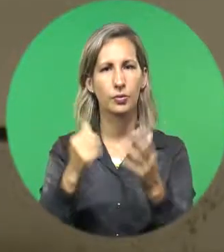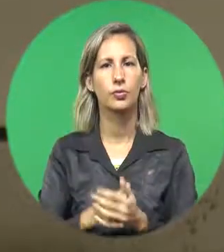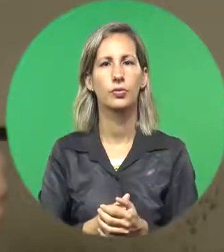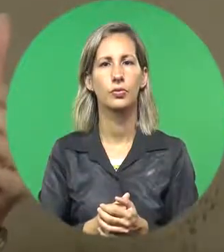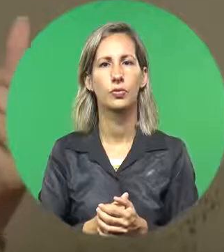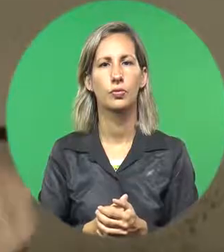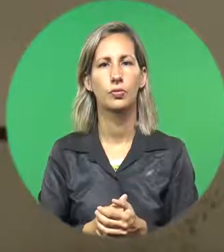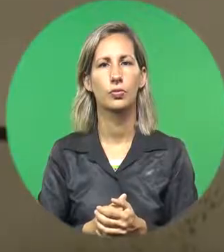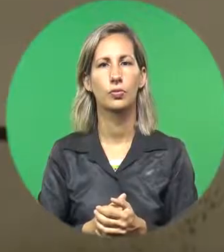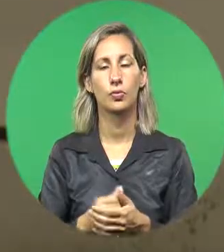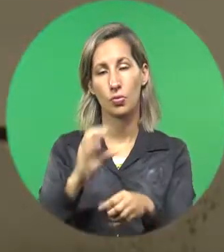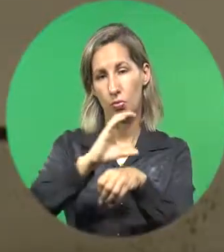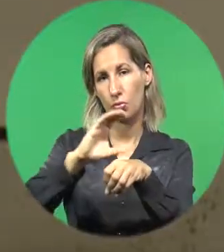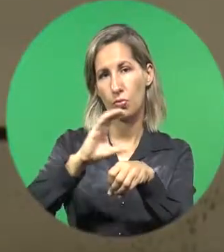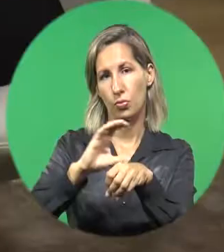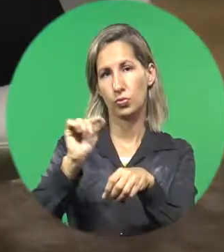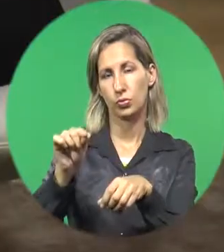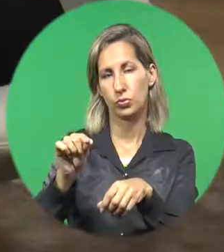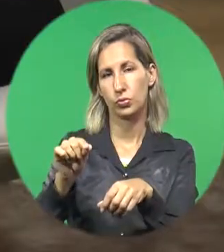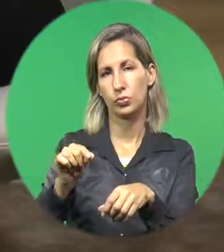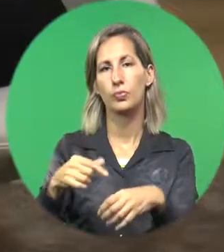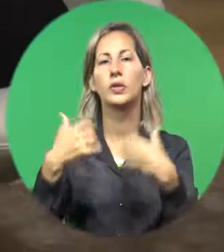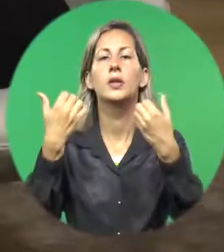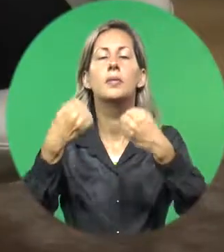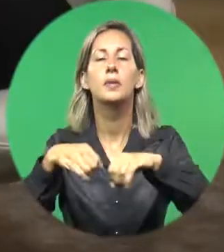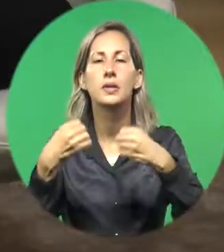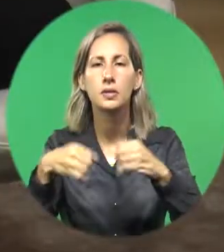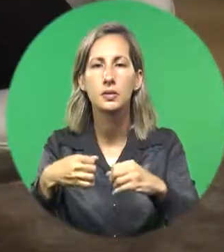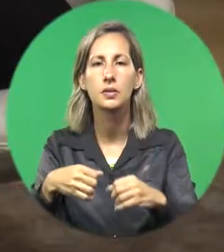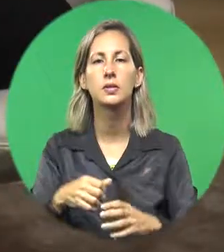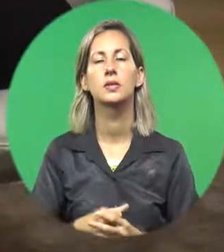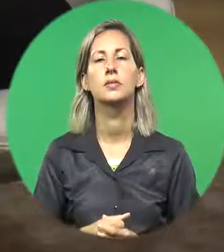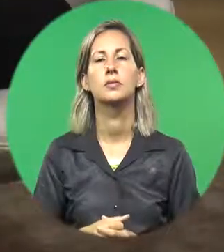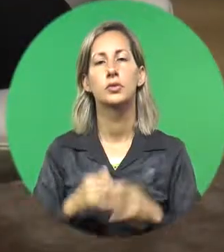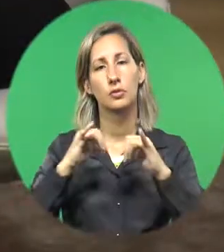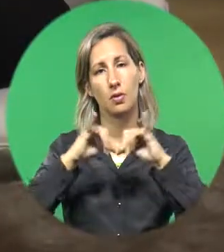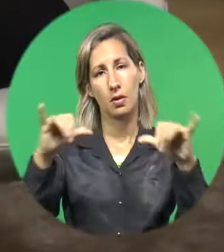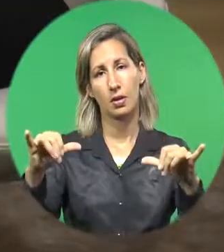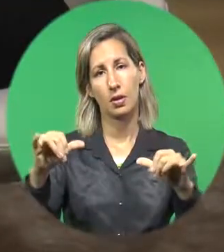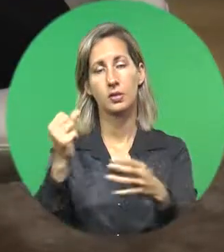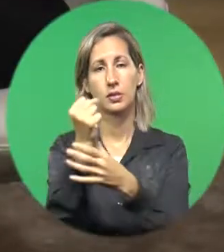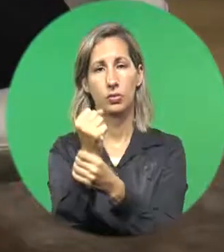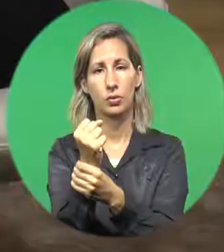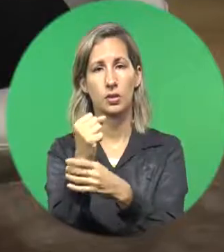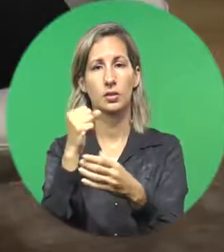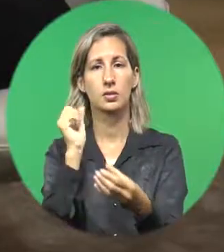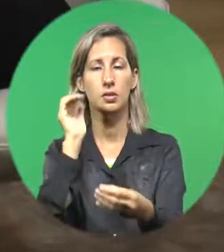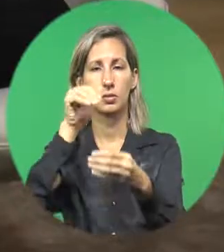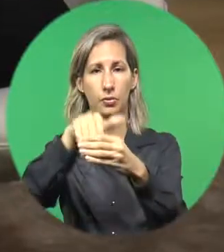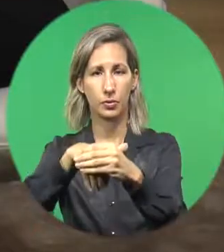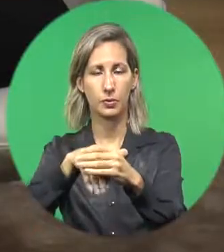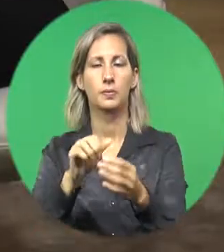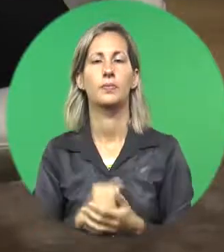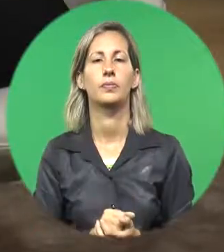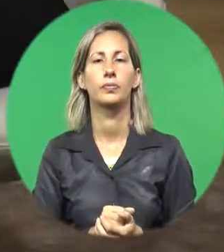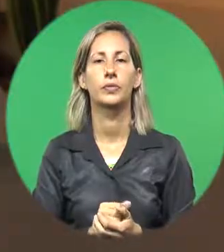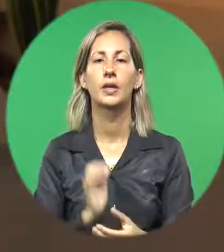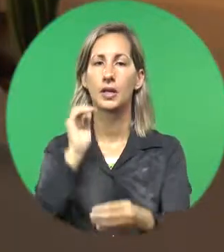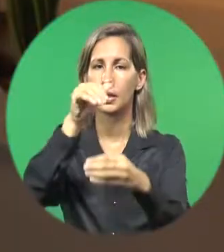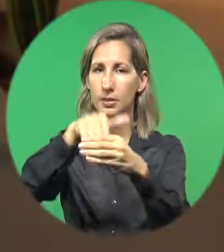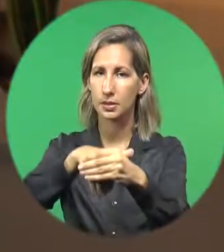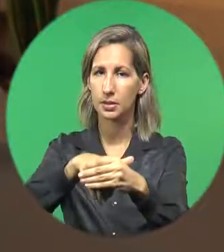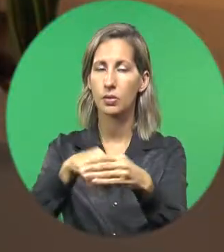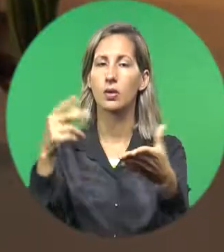promoveu recentemente um workshop. Sim, precisamos falar sobre segurança no processo eletrônico.